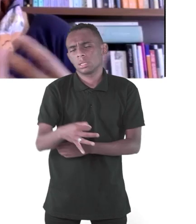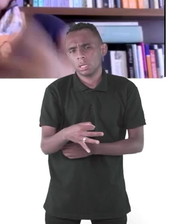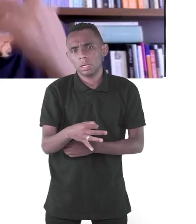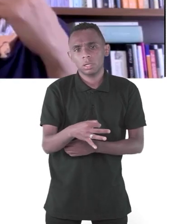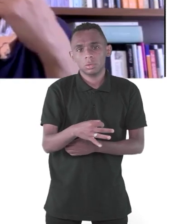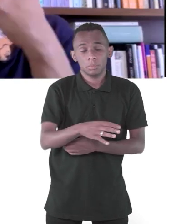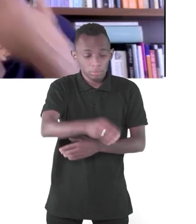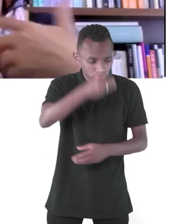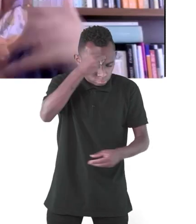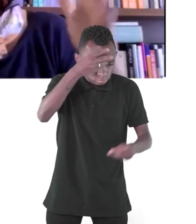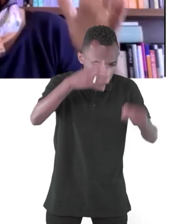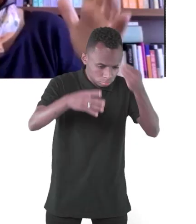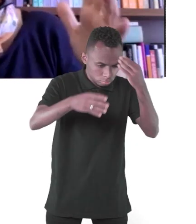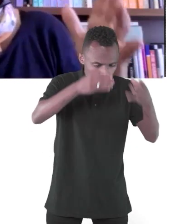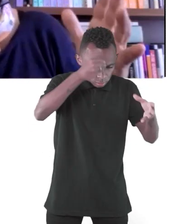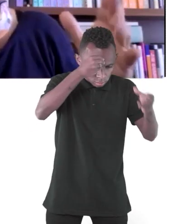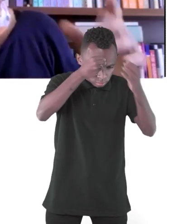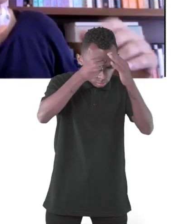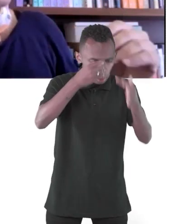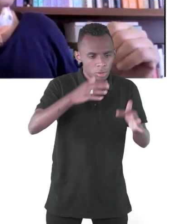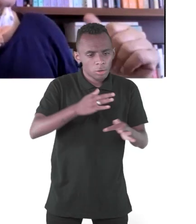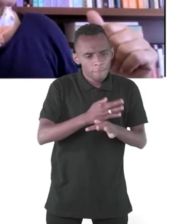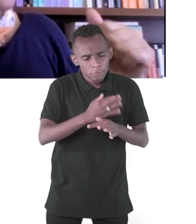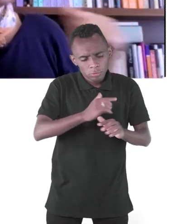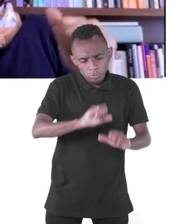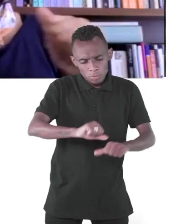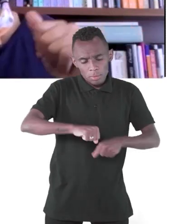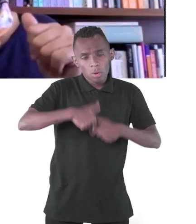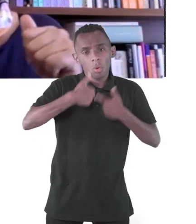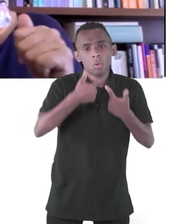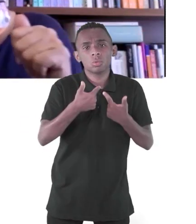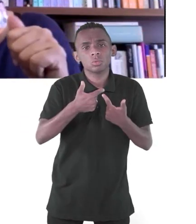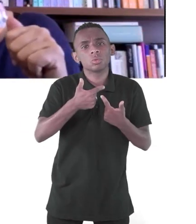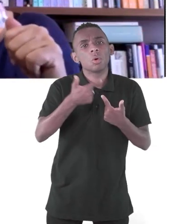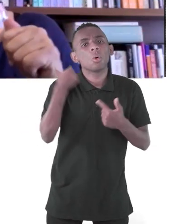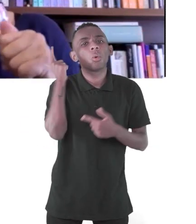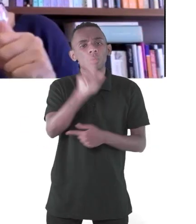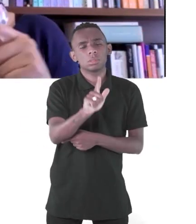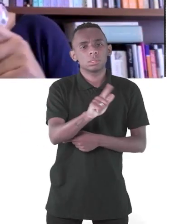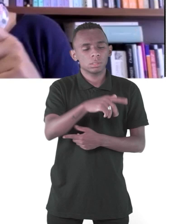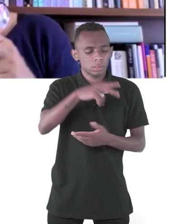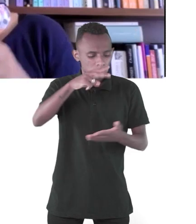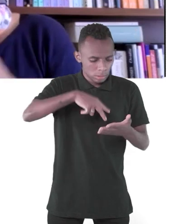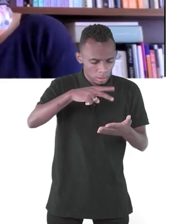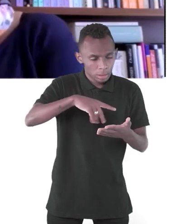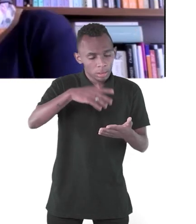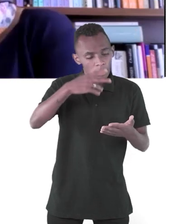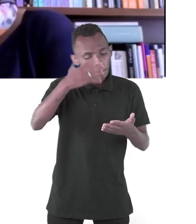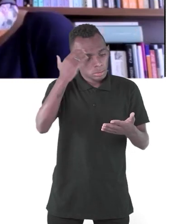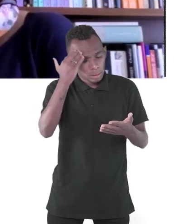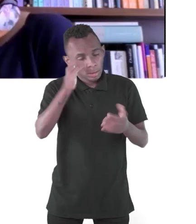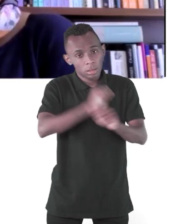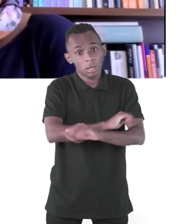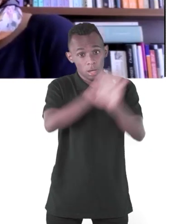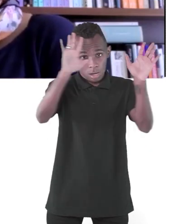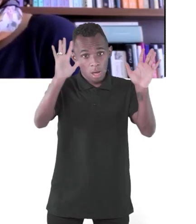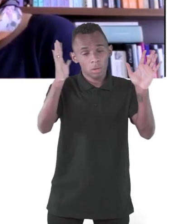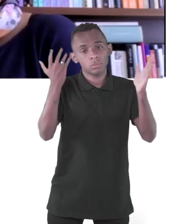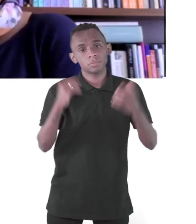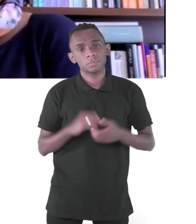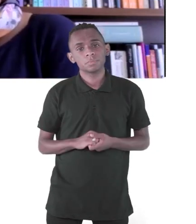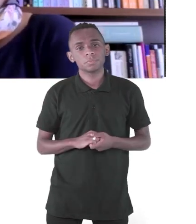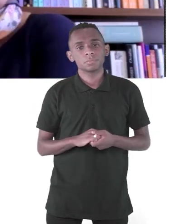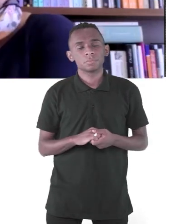como trabalho em rádio a vida inteira, aprendi isso porque quando uma música